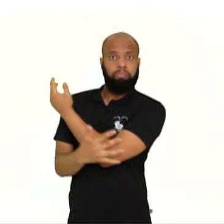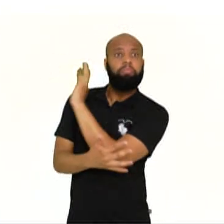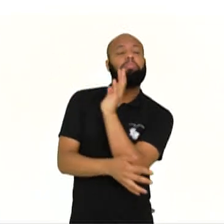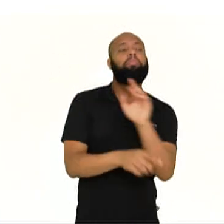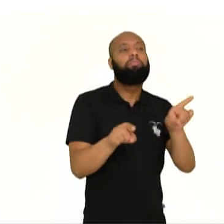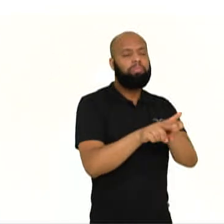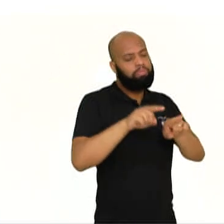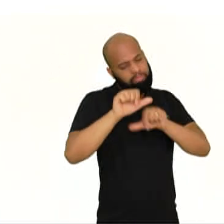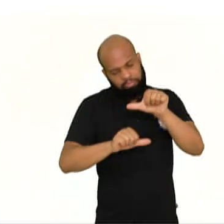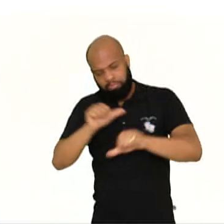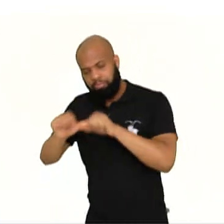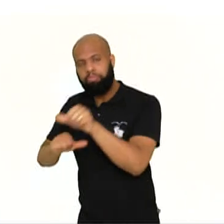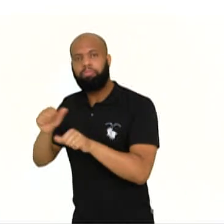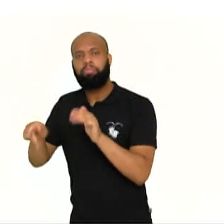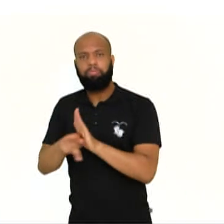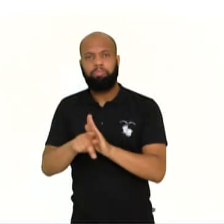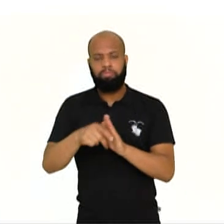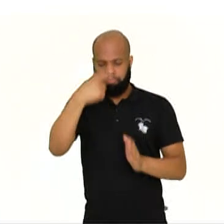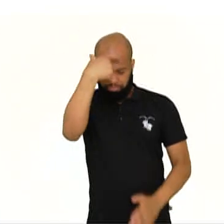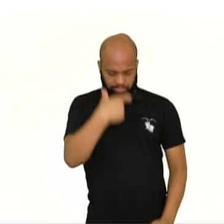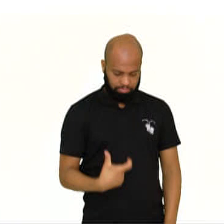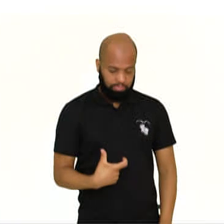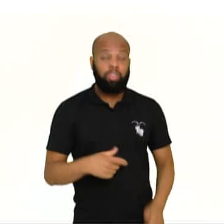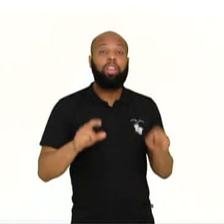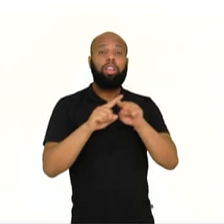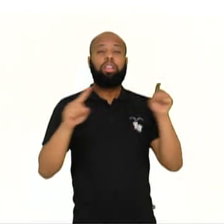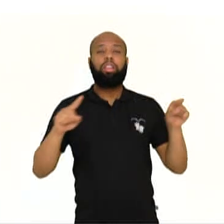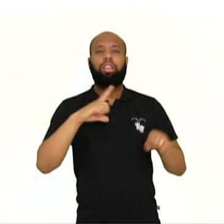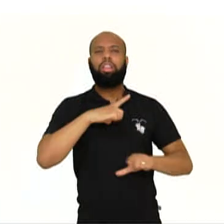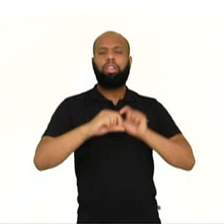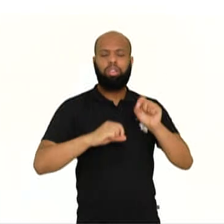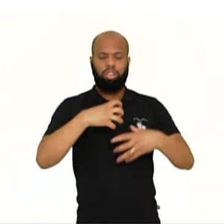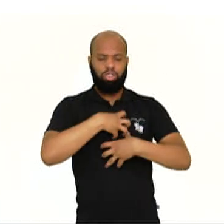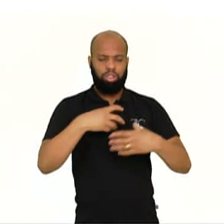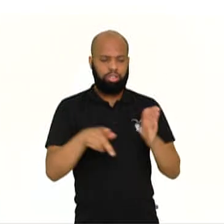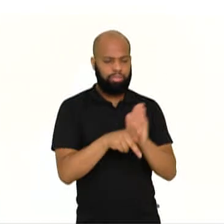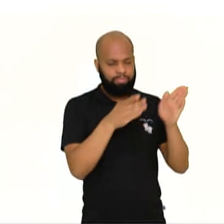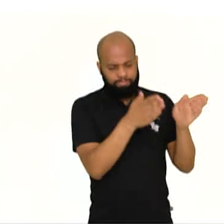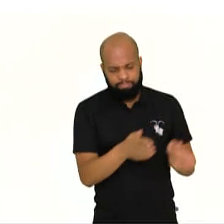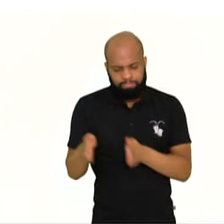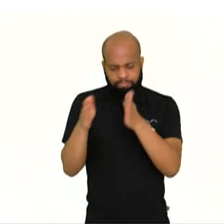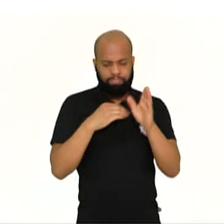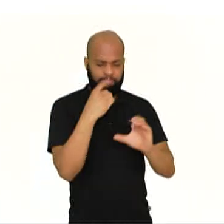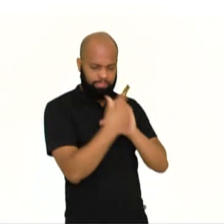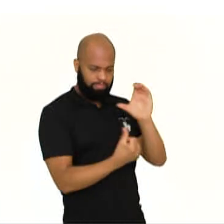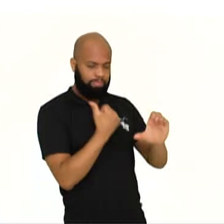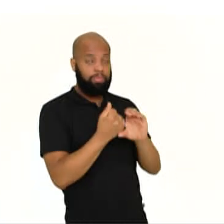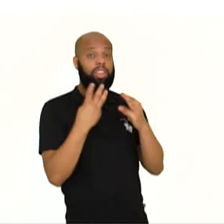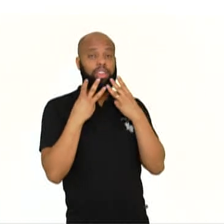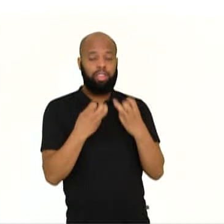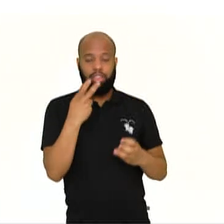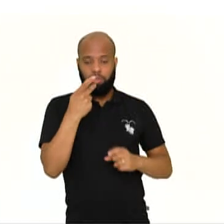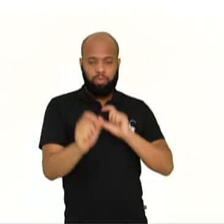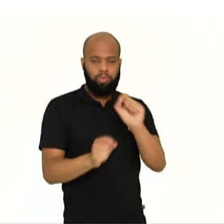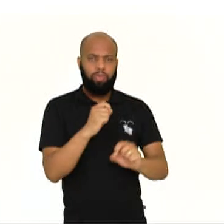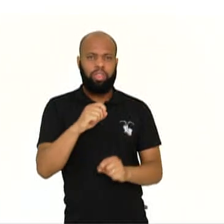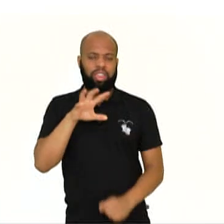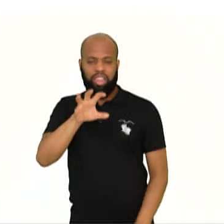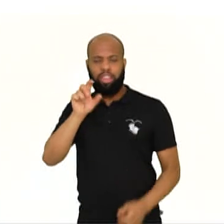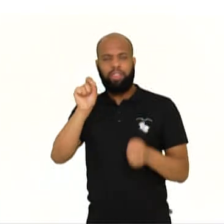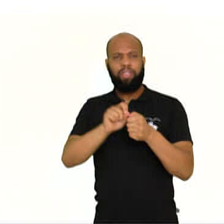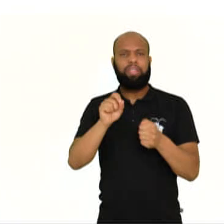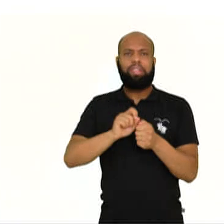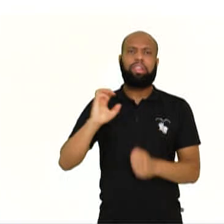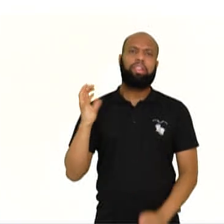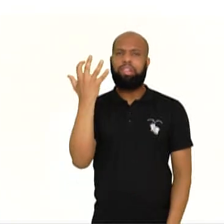e transforma a si mesmo. Porém, no modo de produção capitalista, de acordo com Marx, essa realização